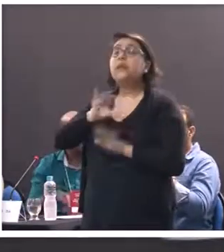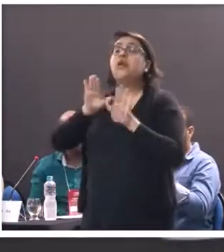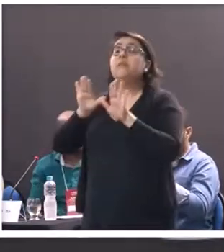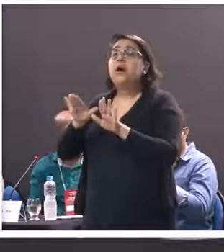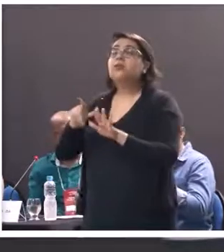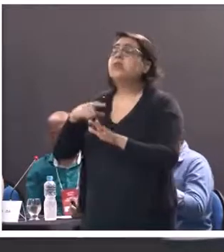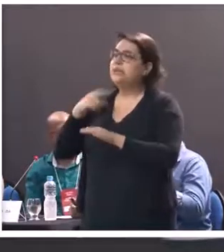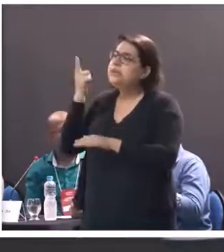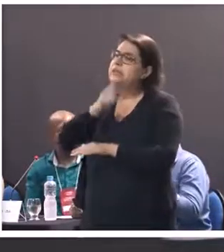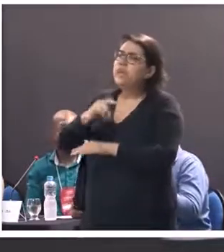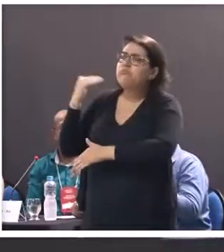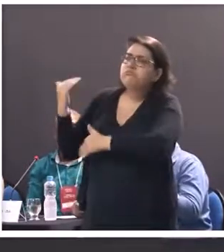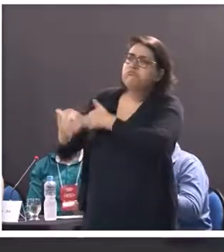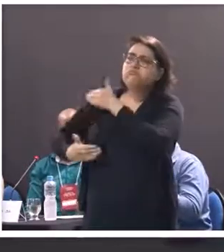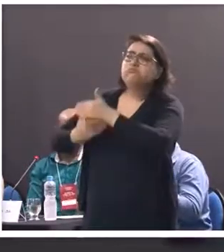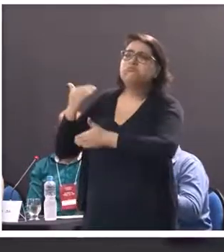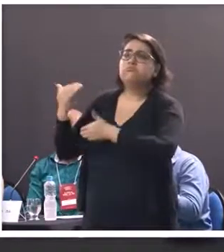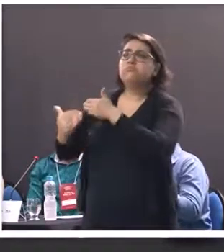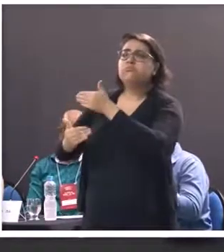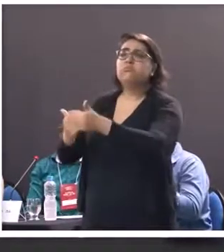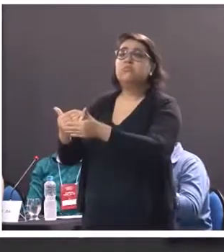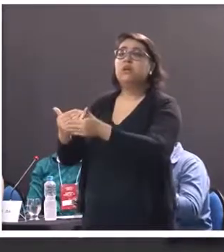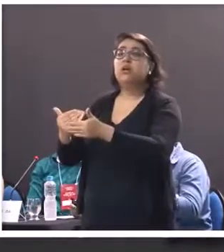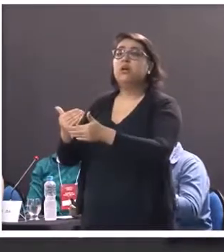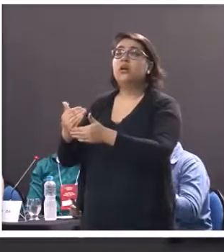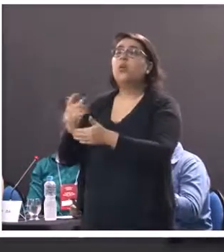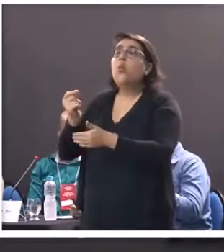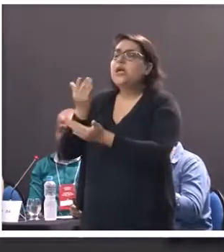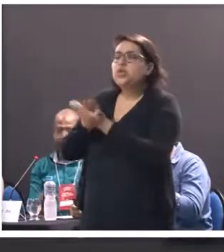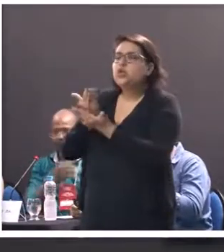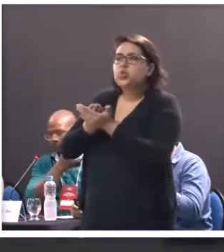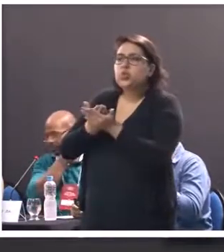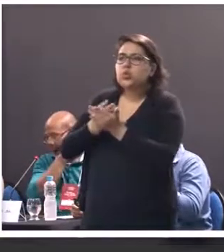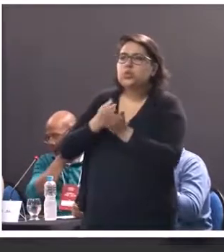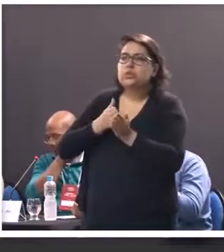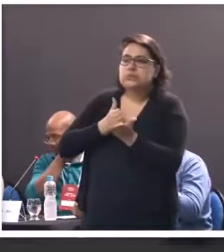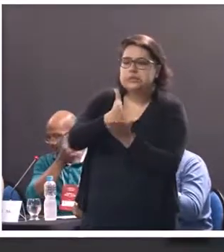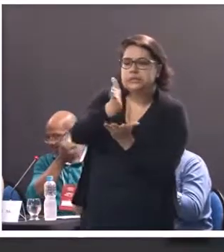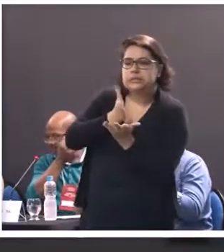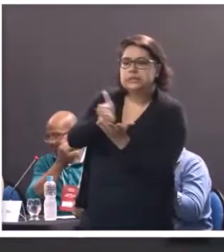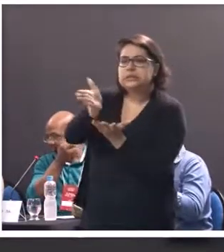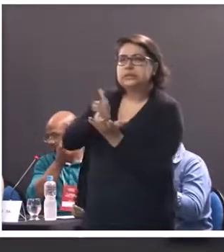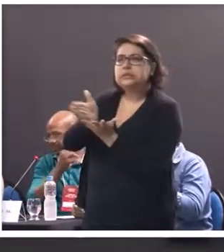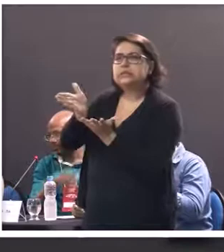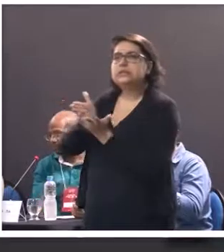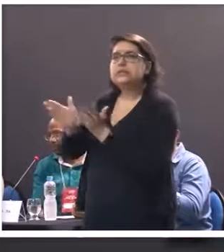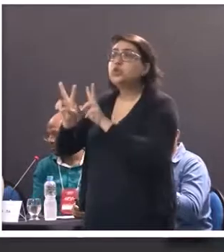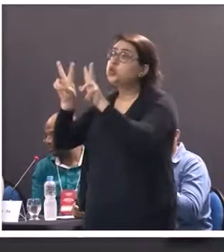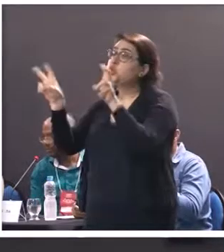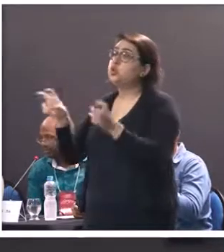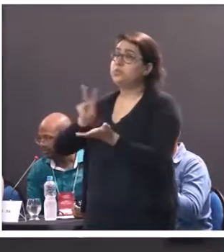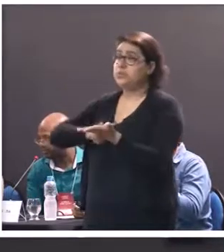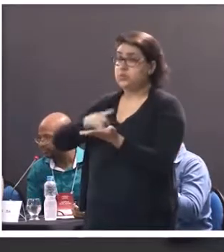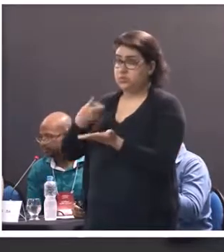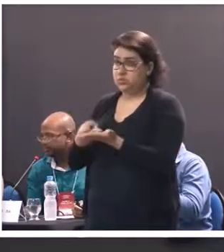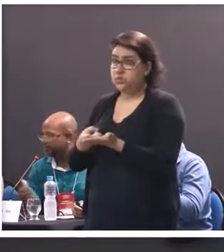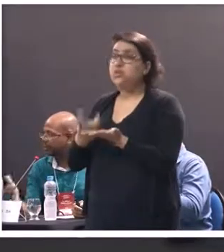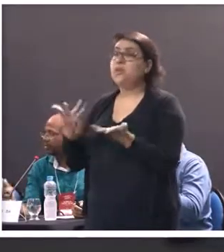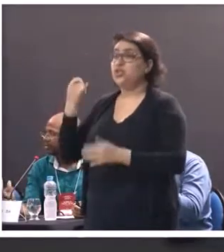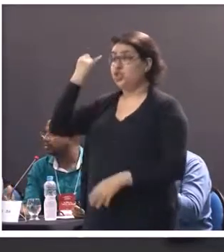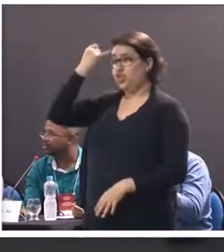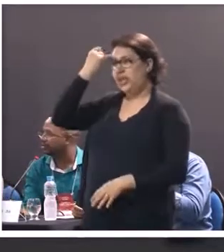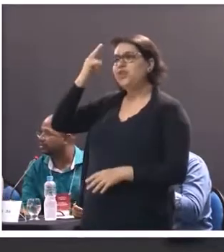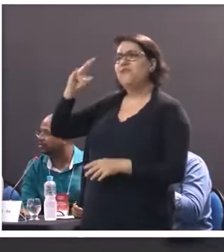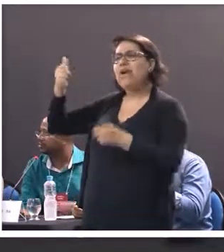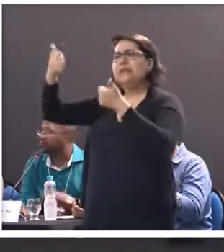e estamos caminhando em muitas linhas de estudos, né, a respeito da tradução. O Jadson, mais adiante,